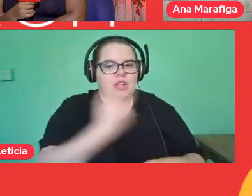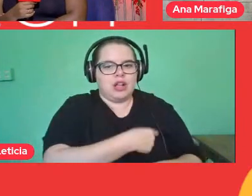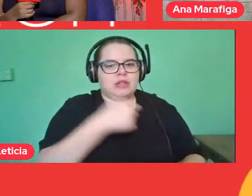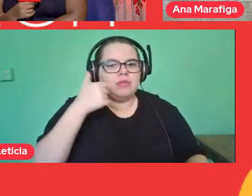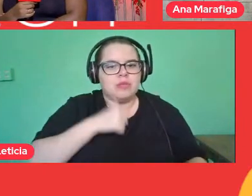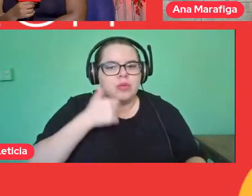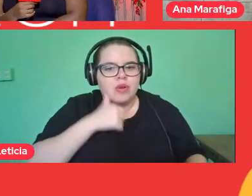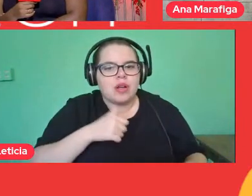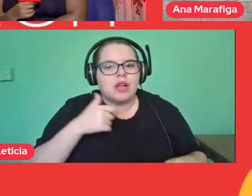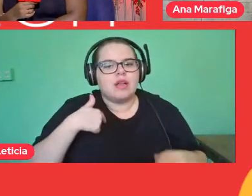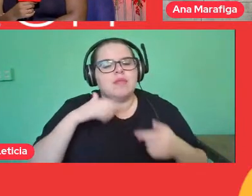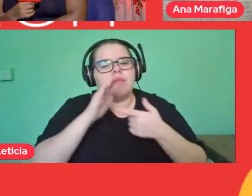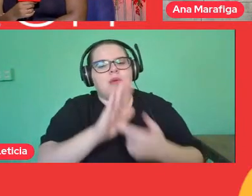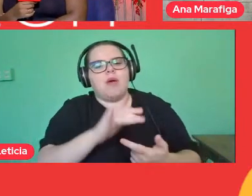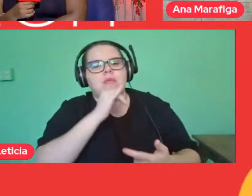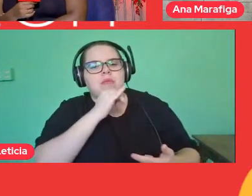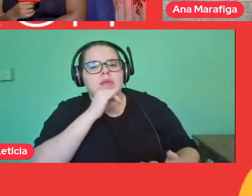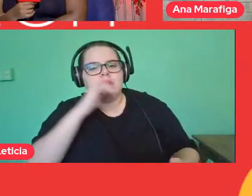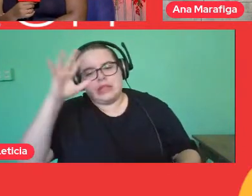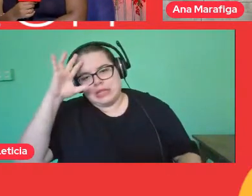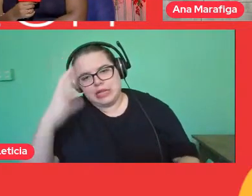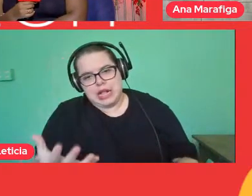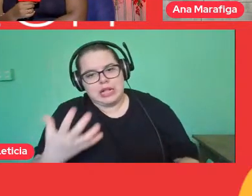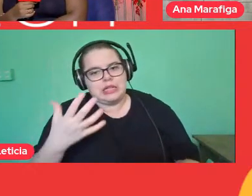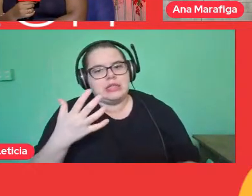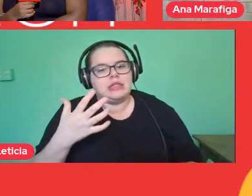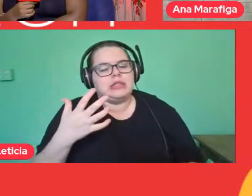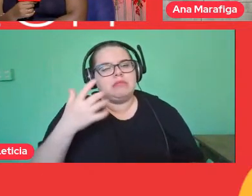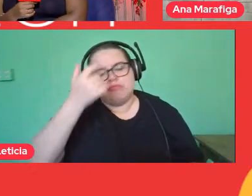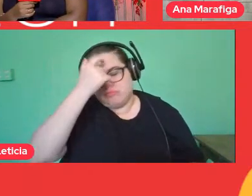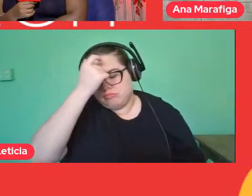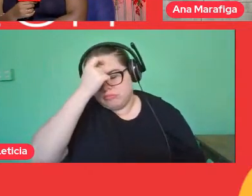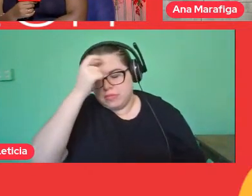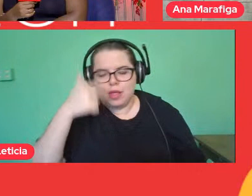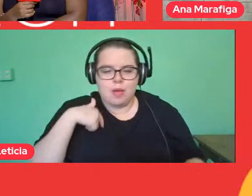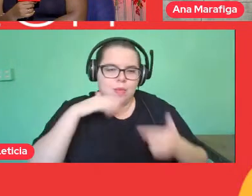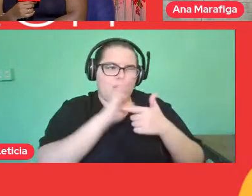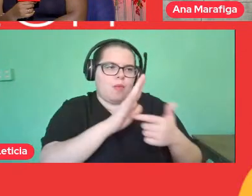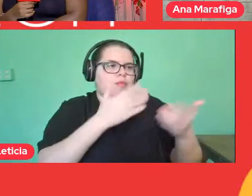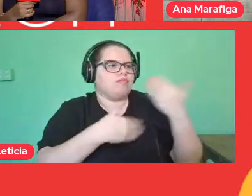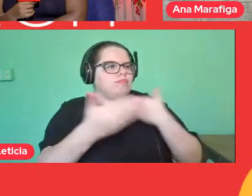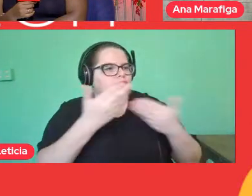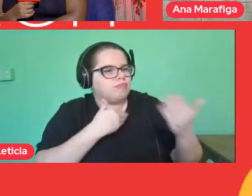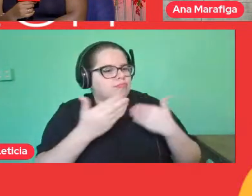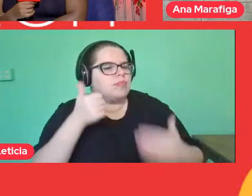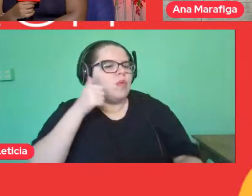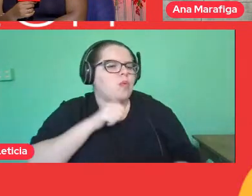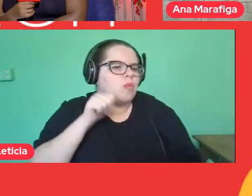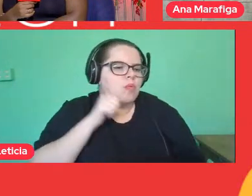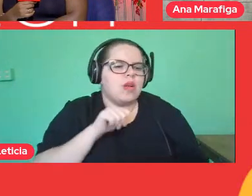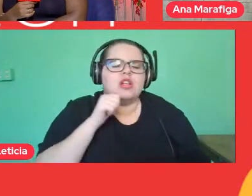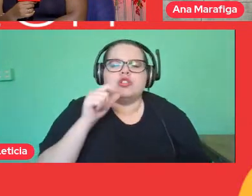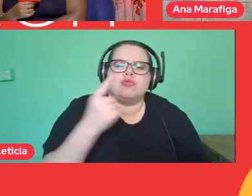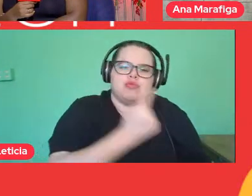Então, eu tenho, a partir desse momento, dessa tomada de consciência, eu tenho buscado conversar muito com as mulheres individualmente,